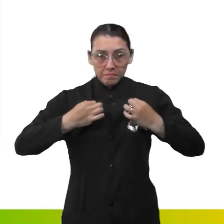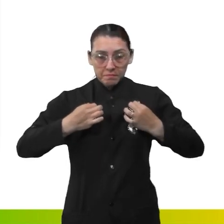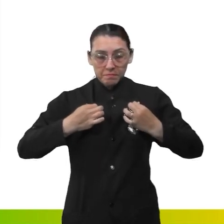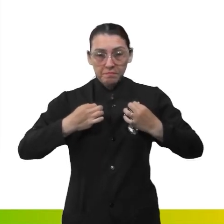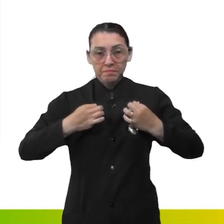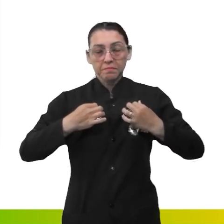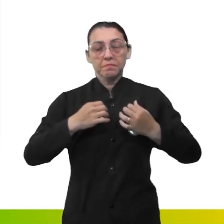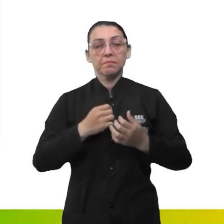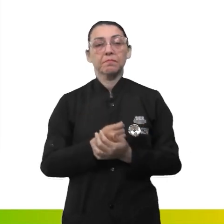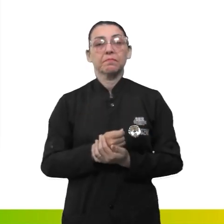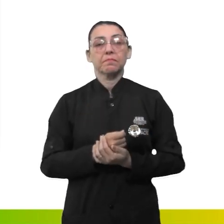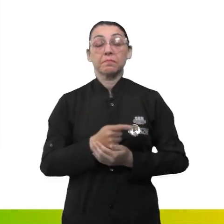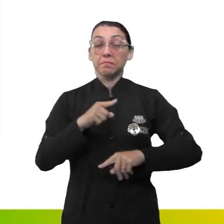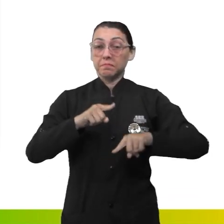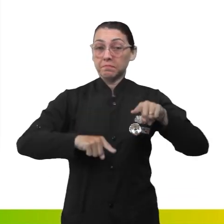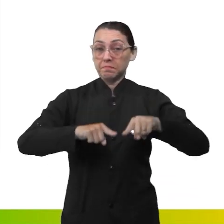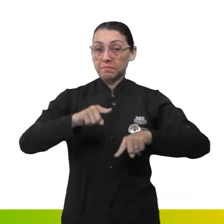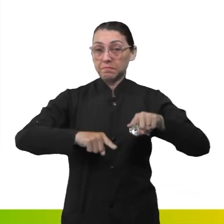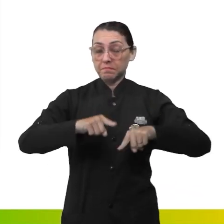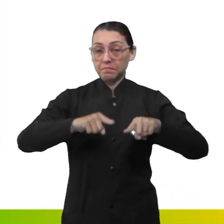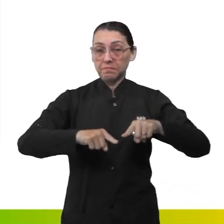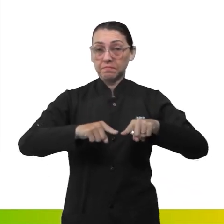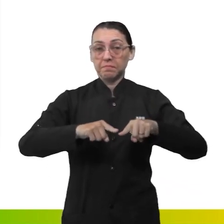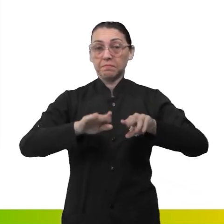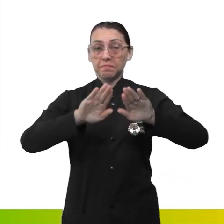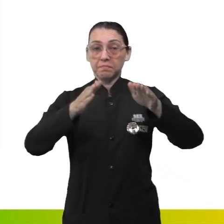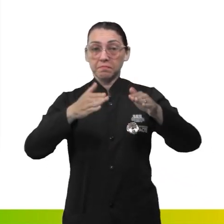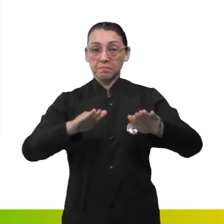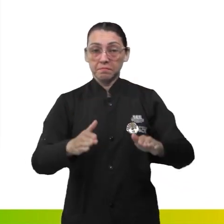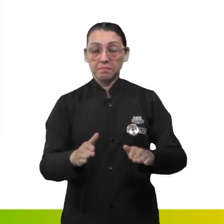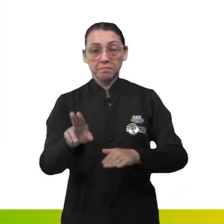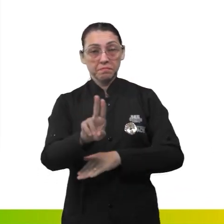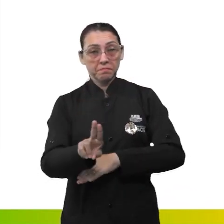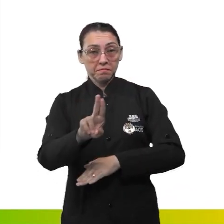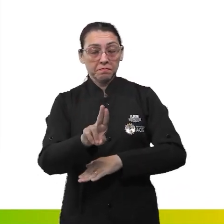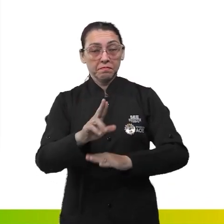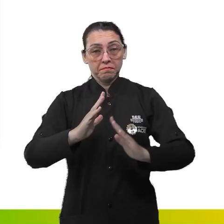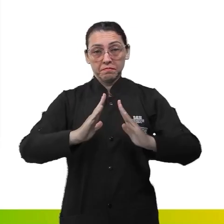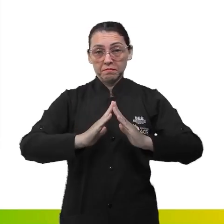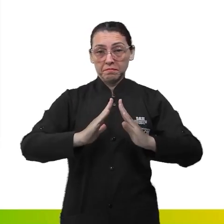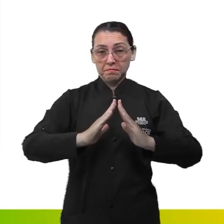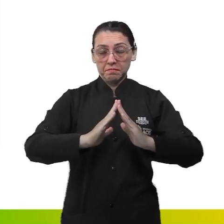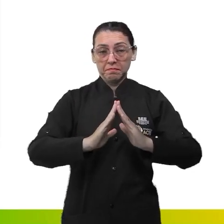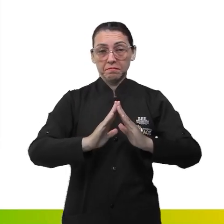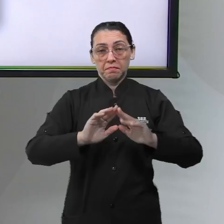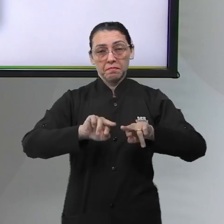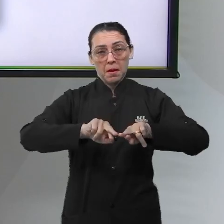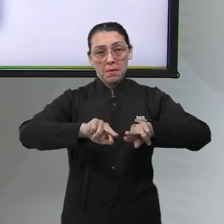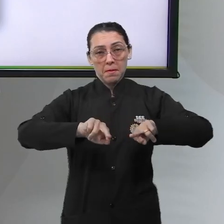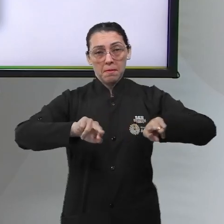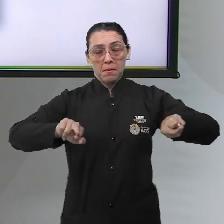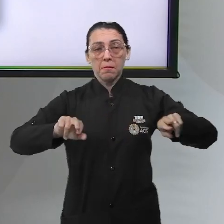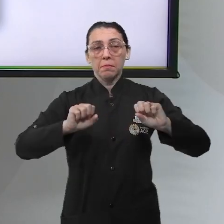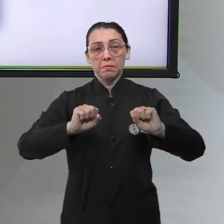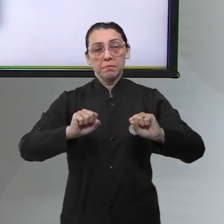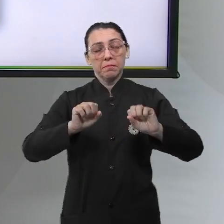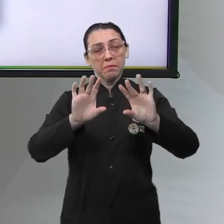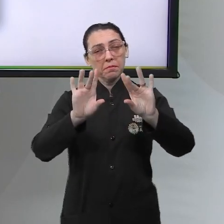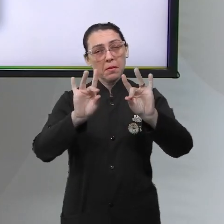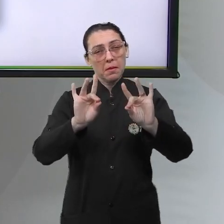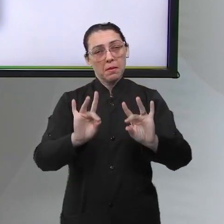típicas, e ferramentas, obras de arte, utensílios domésticos, dentre outros que aqui poderiam